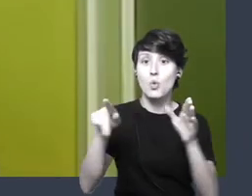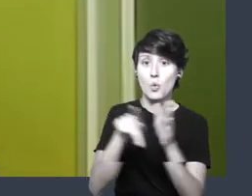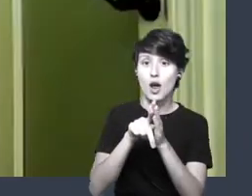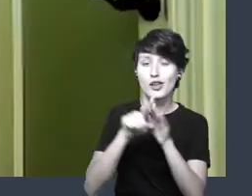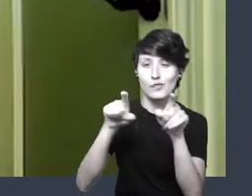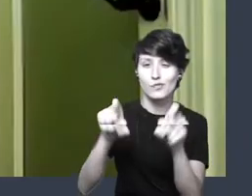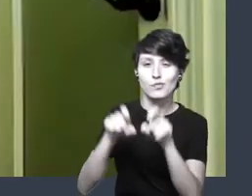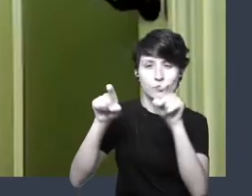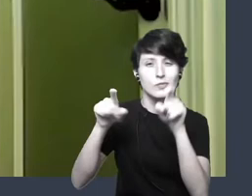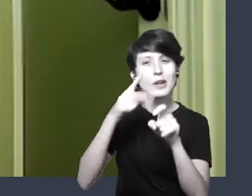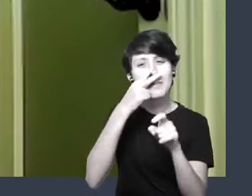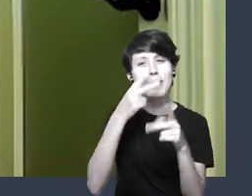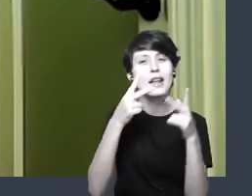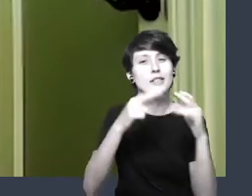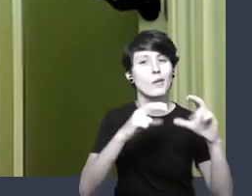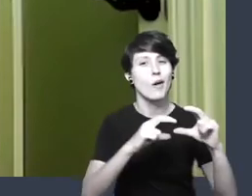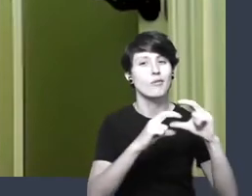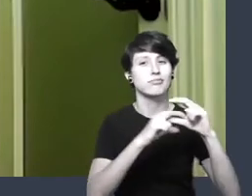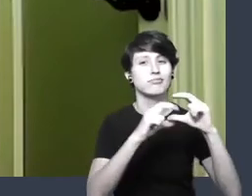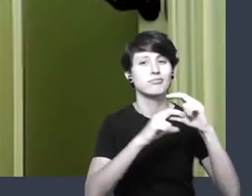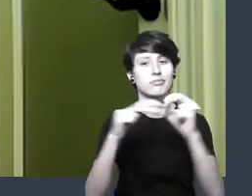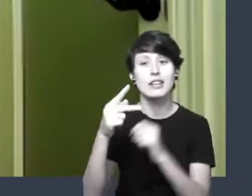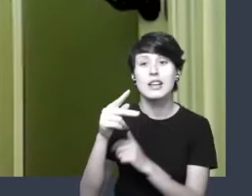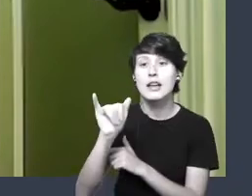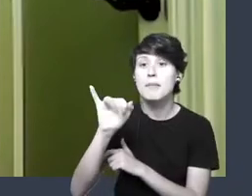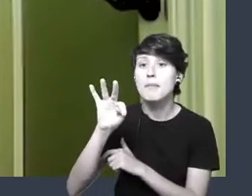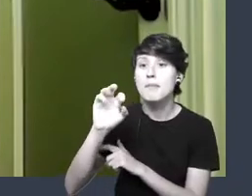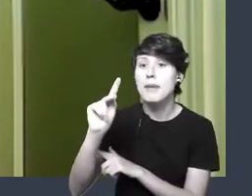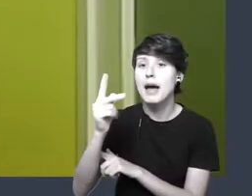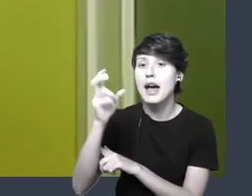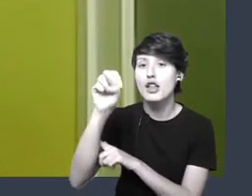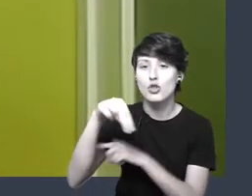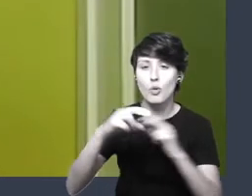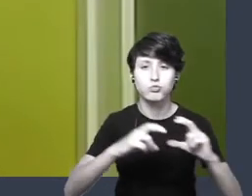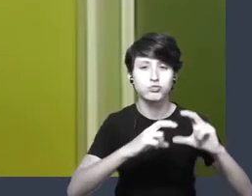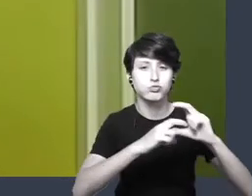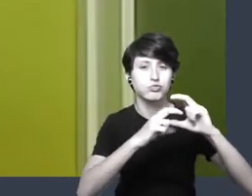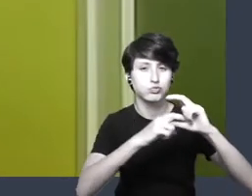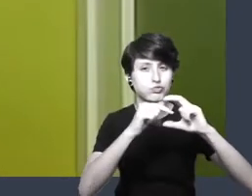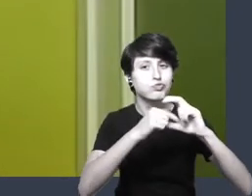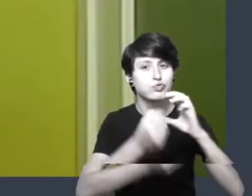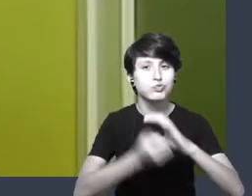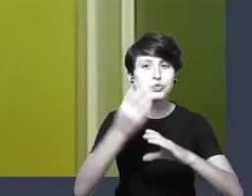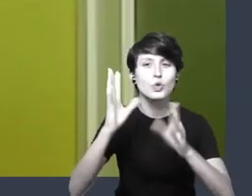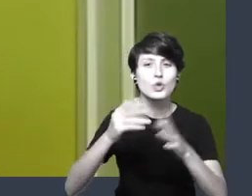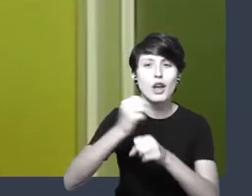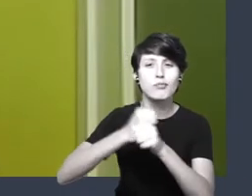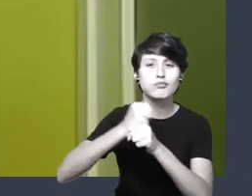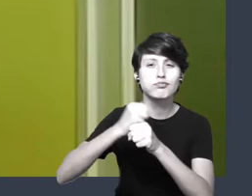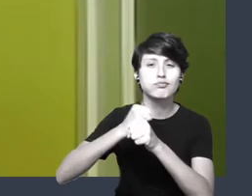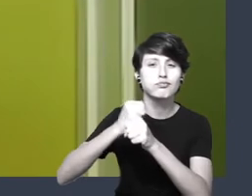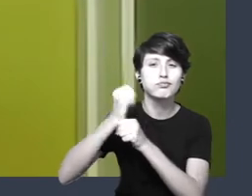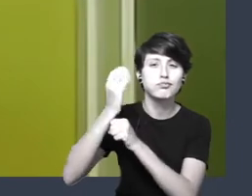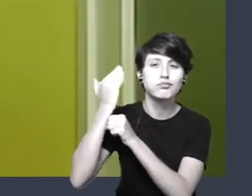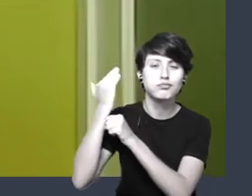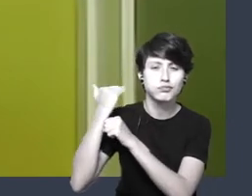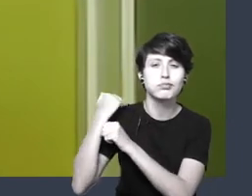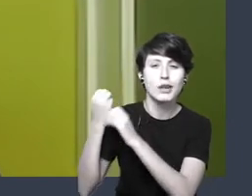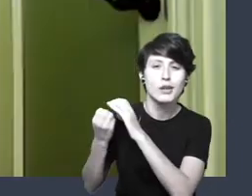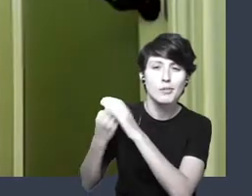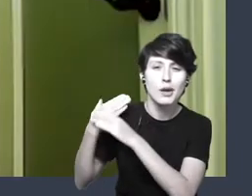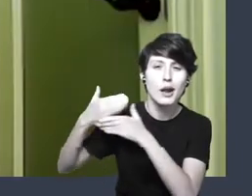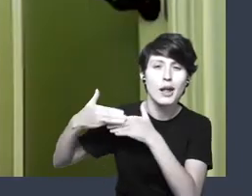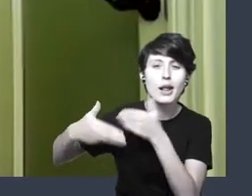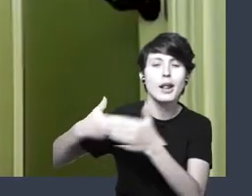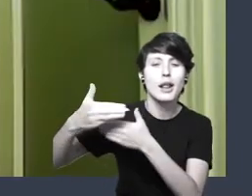com Python, e essa linguagem, esse programa, ele foi criado em vários anos atrás, foi criado por estatísticos. Então, inicialmente, era uma